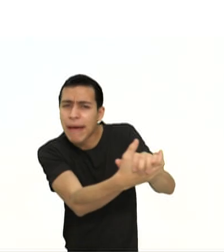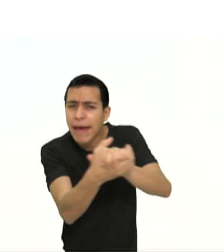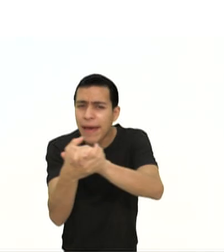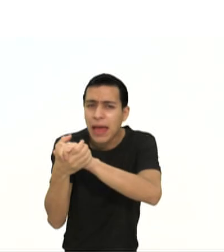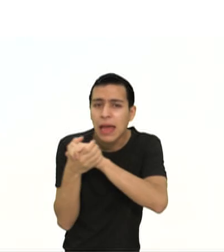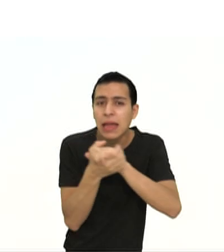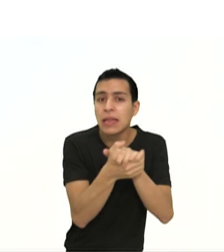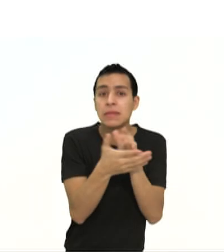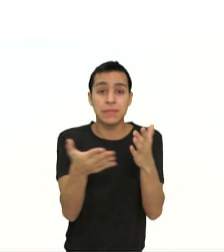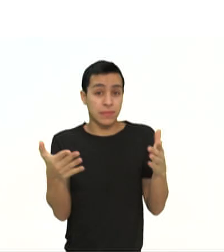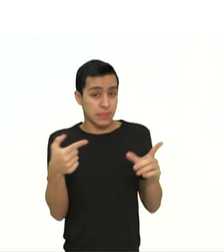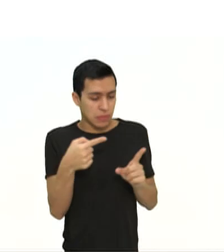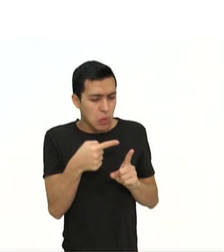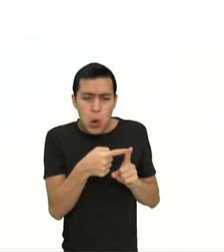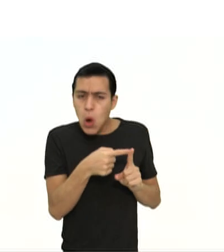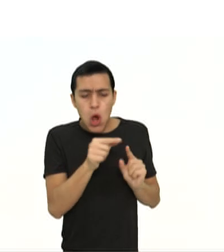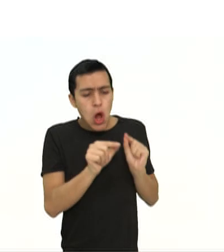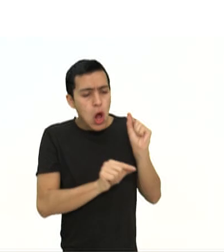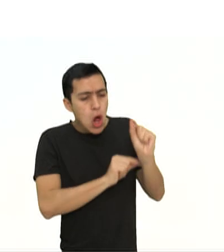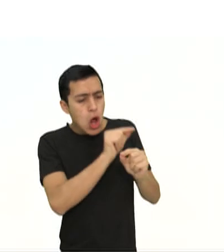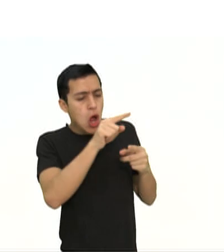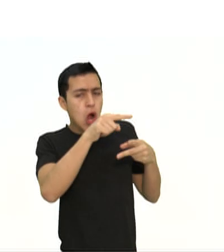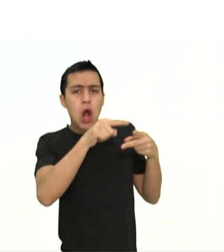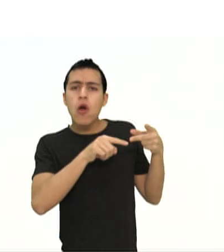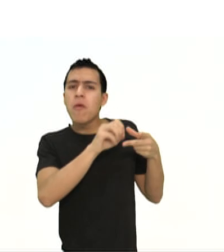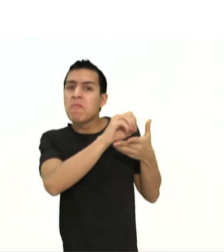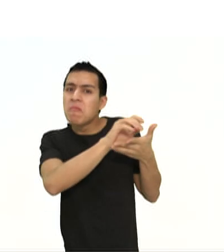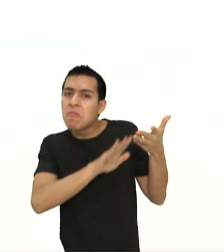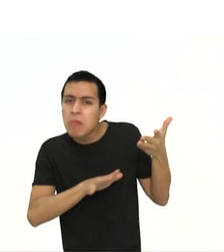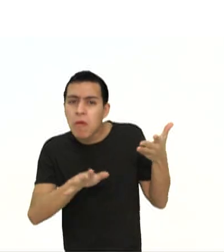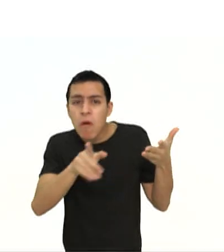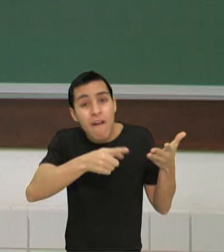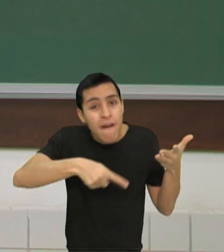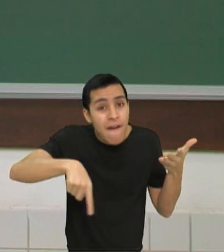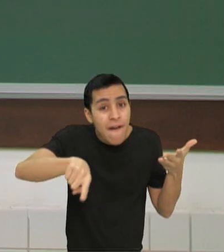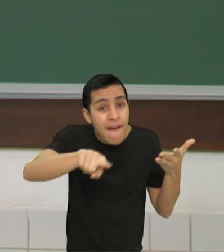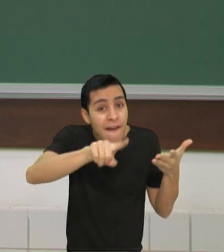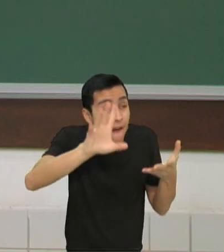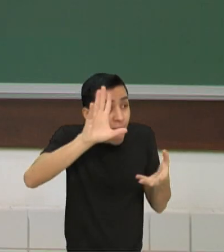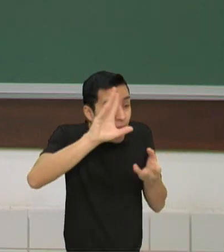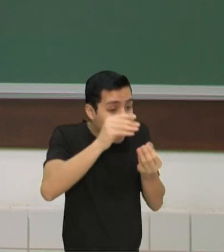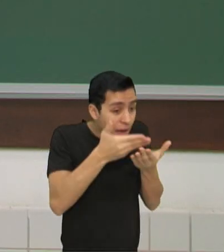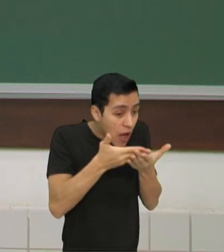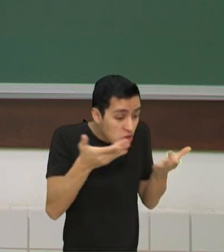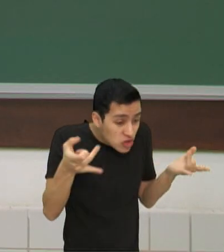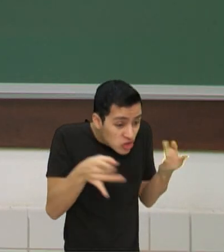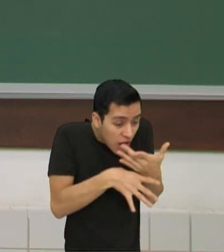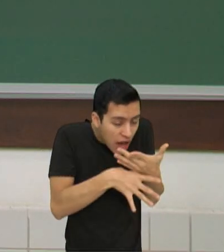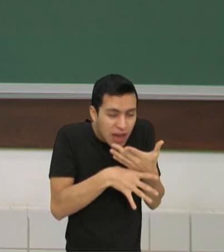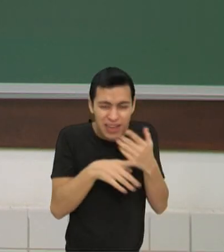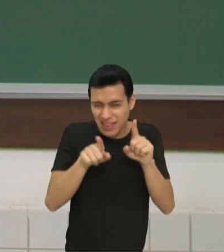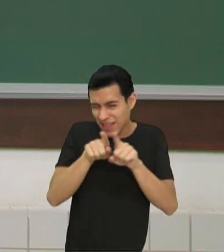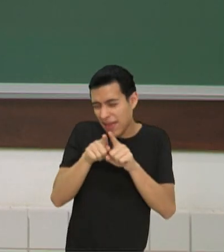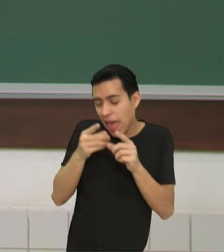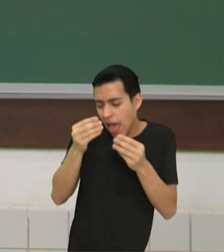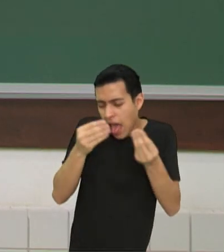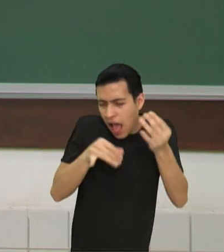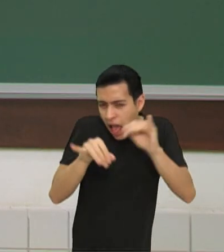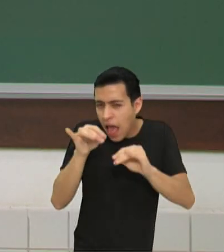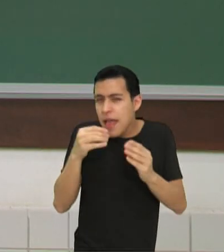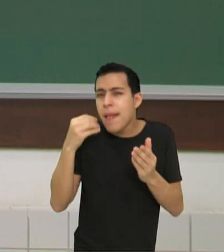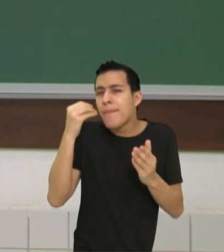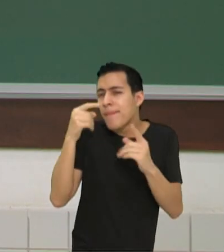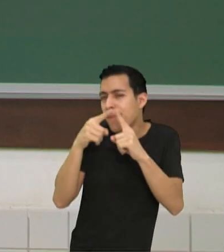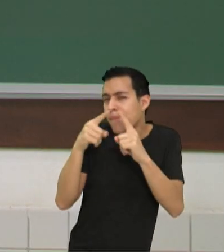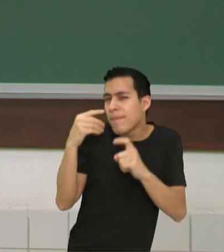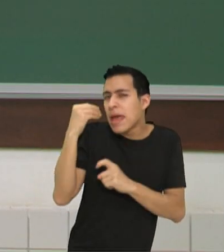Então, por que a gente fez essas duas atividades? Que você não vai entender a aula de hoje, nem os experimentos científicos que eu coloquei, se você